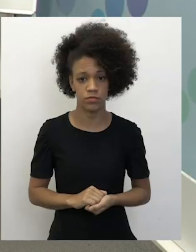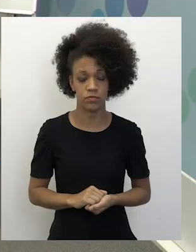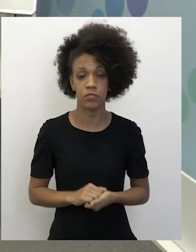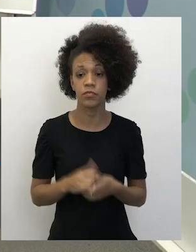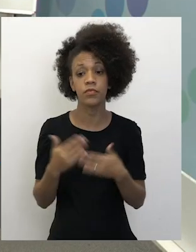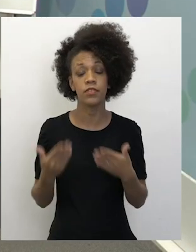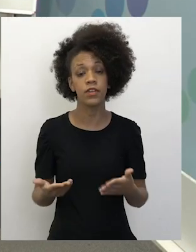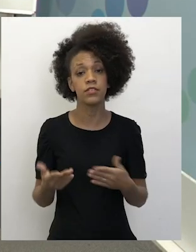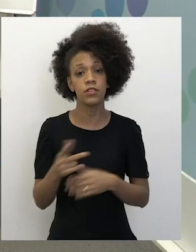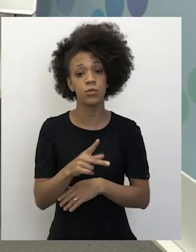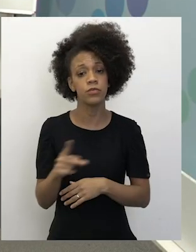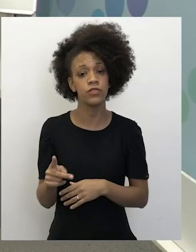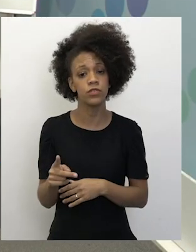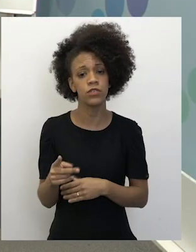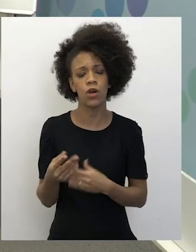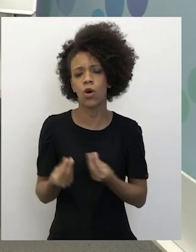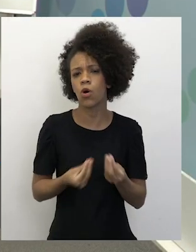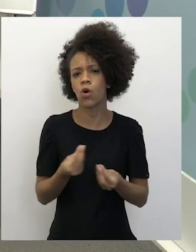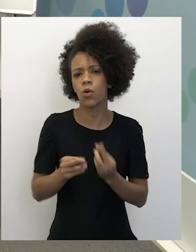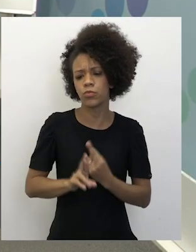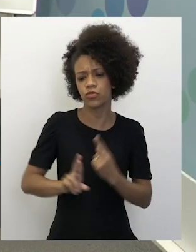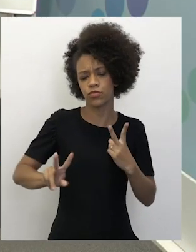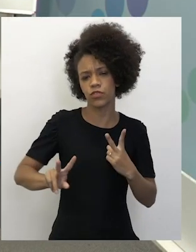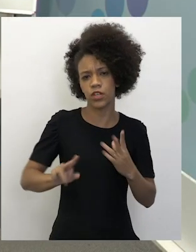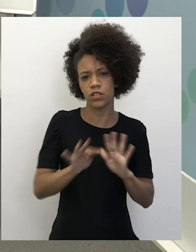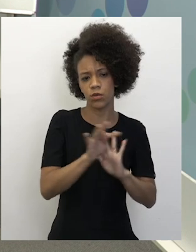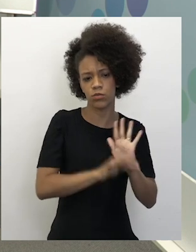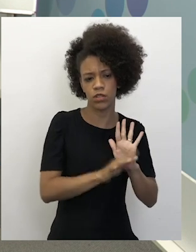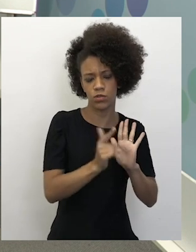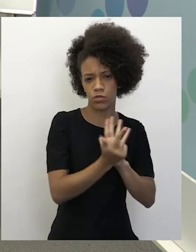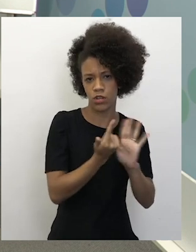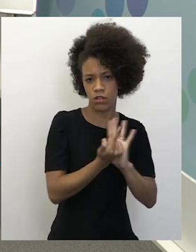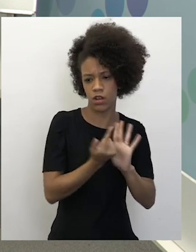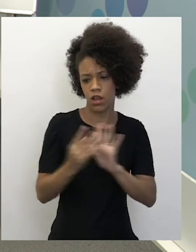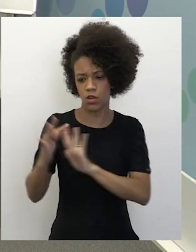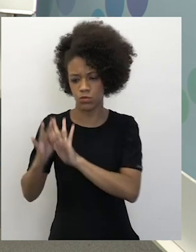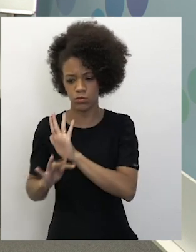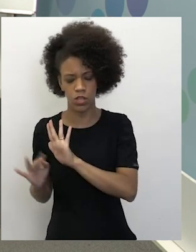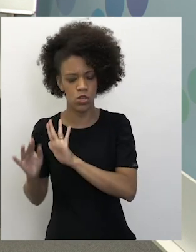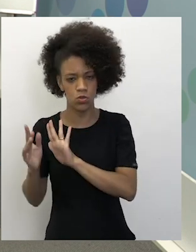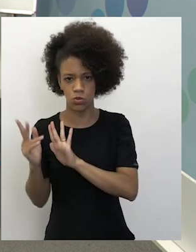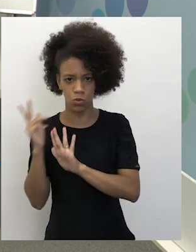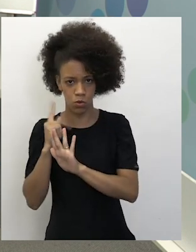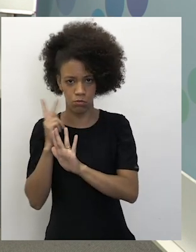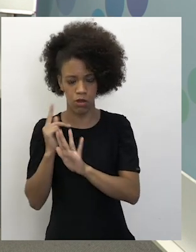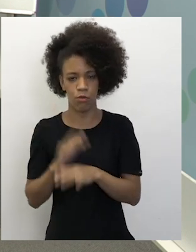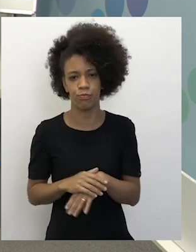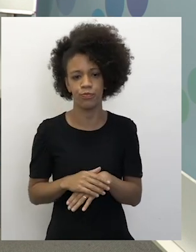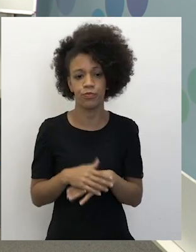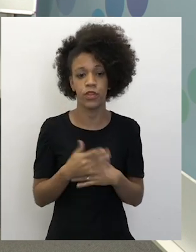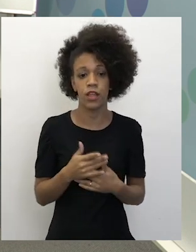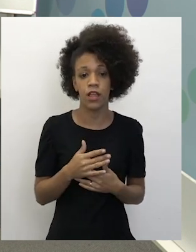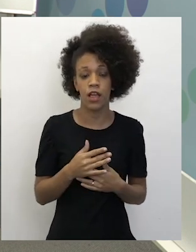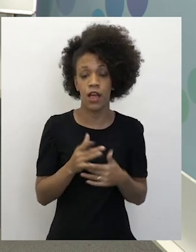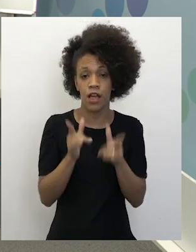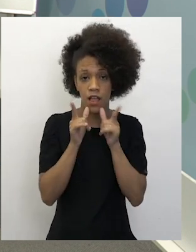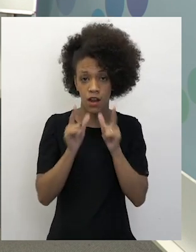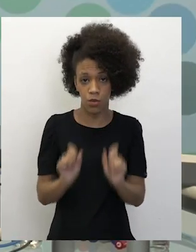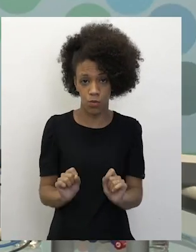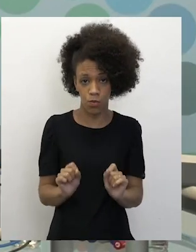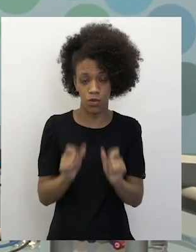bom então professora como diferenciar o texto literário e um texto não literário a gente estava sem sobre a questão da linguagem